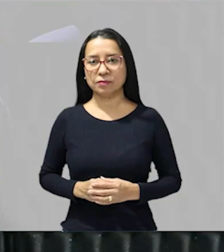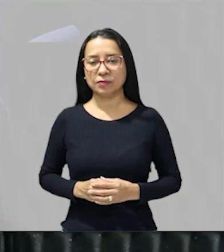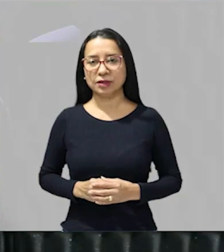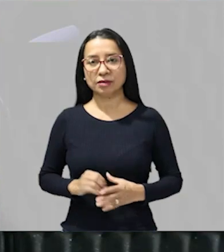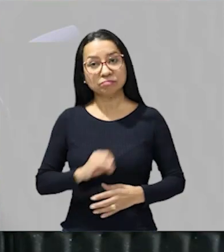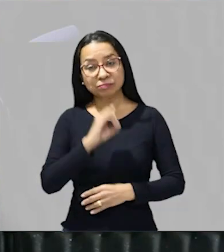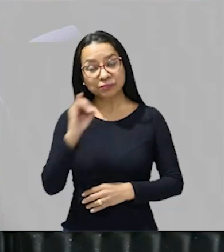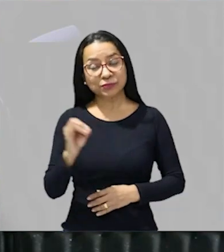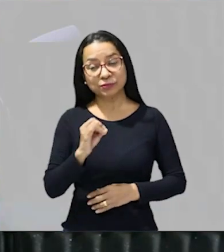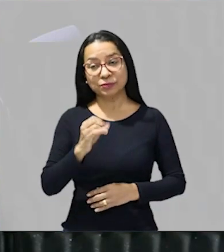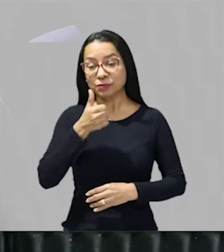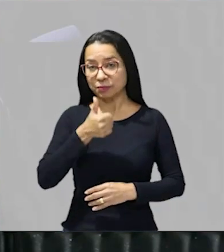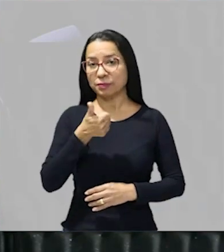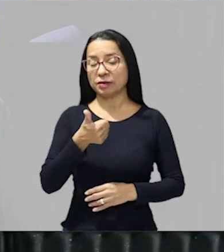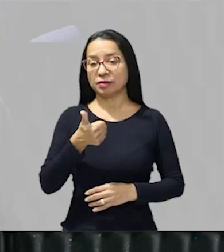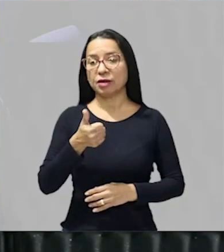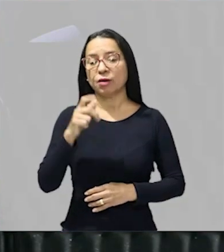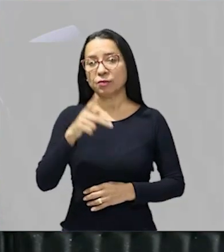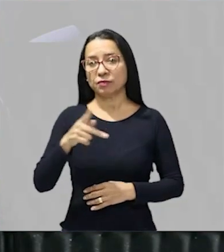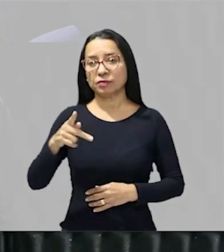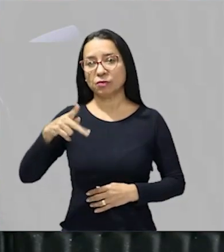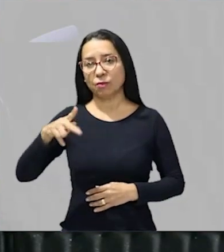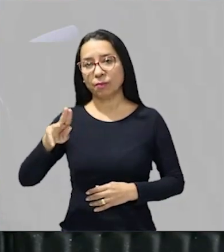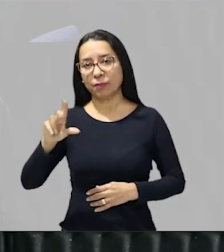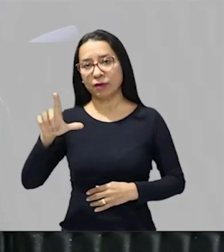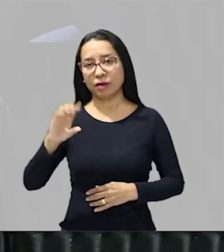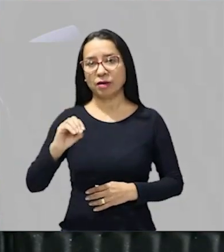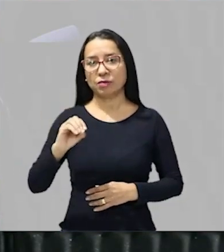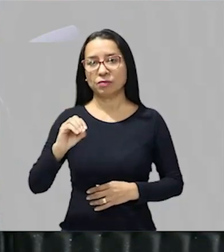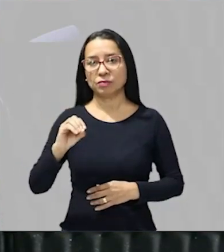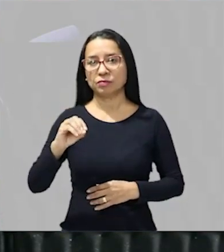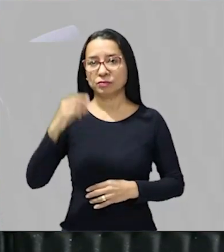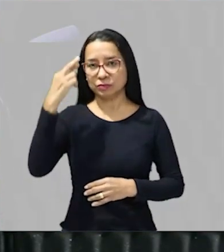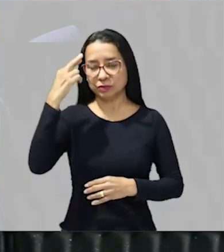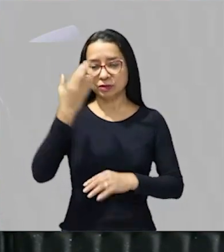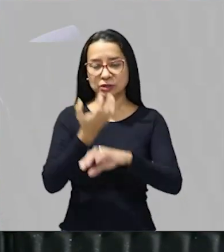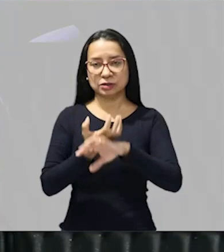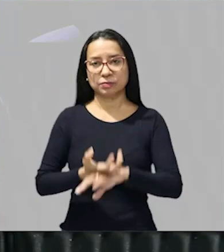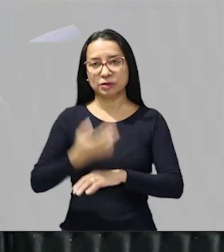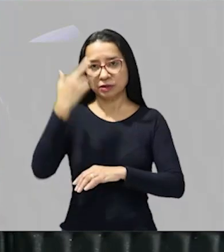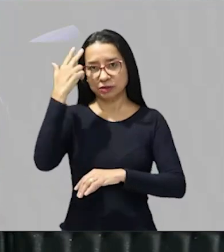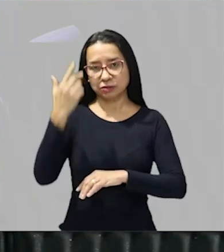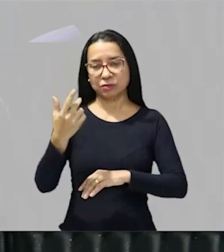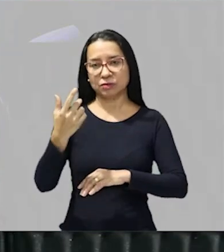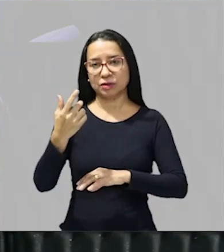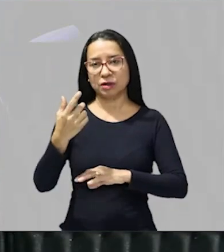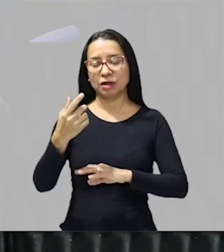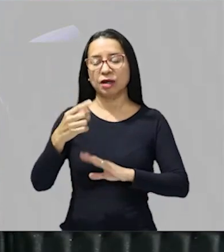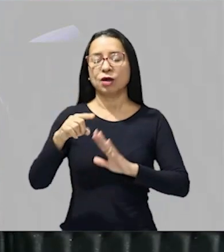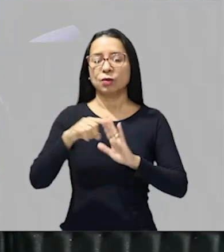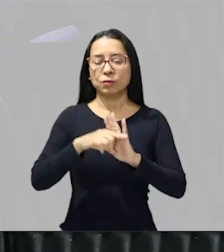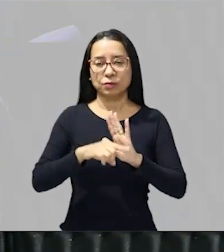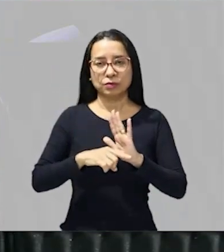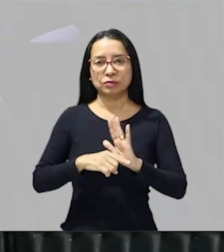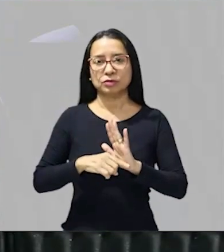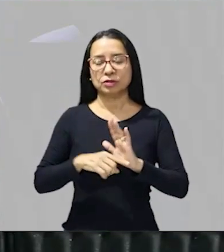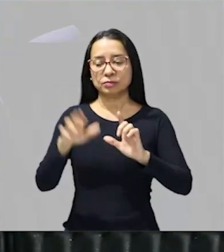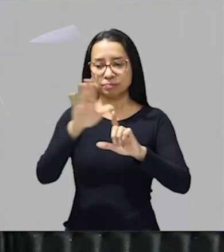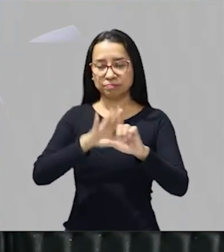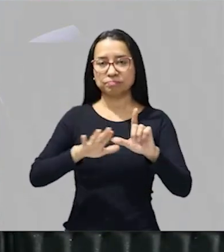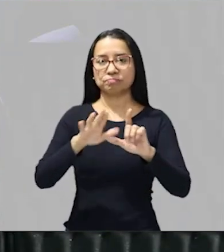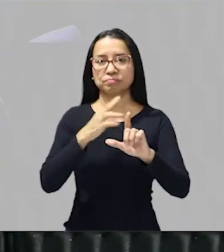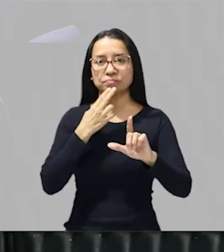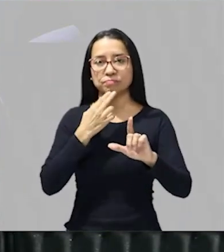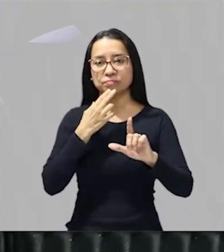E aí, pessoal, tudo bem? Professor Paulo Gereba de História, no projeto da plataforma Gonçalves Dias,